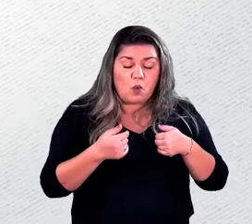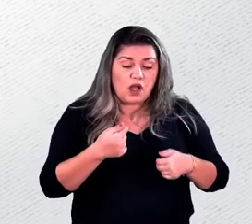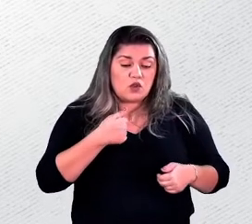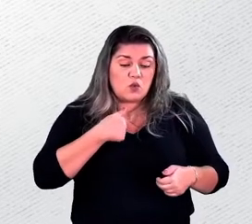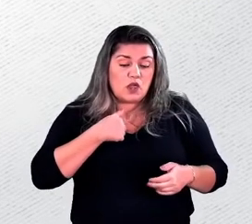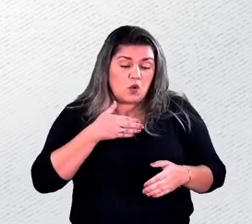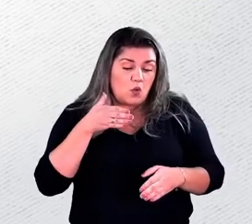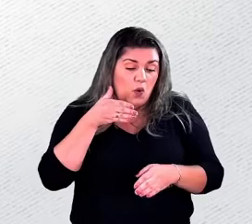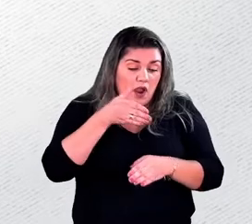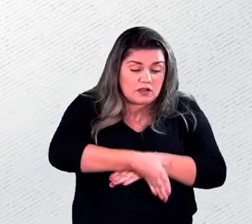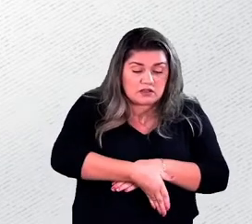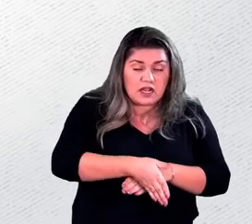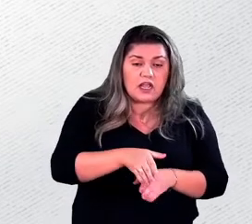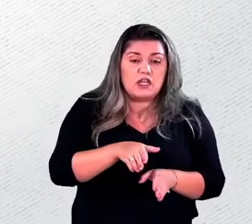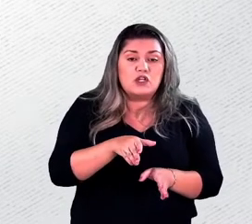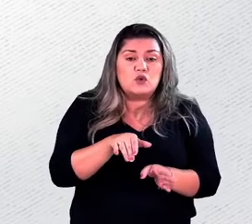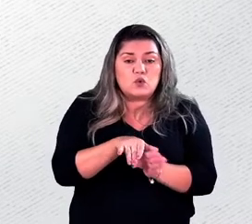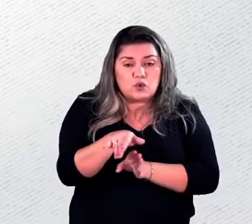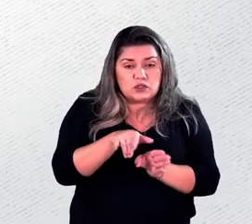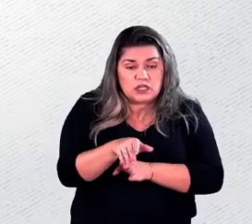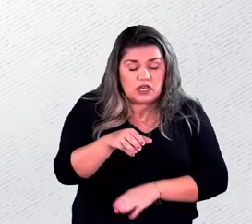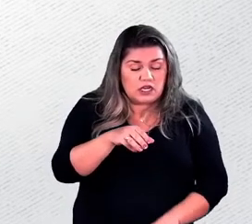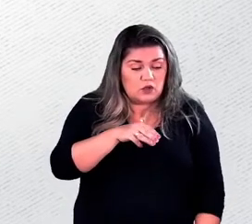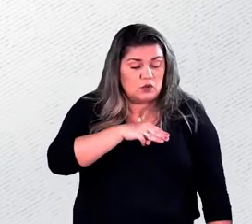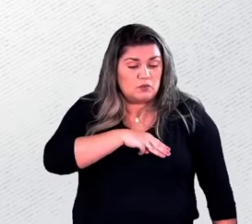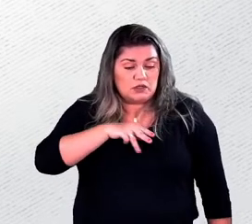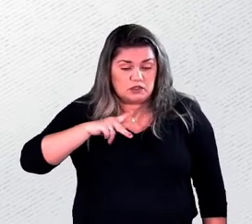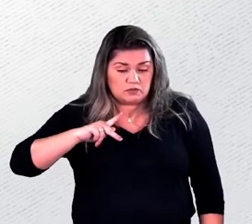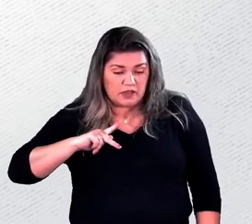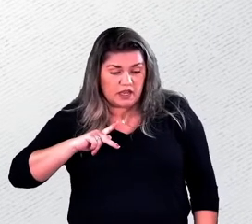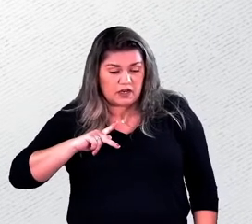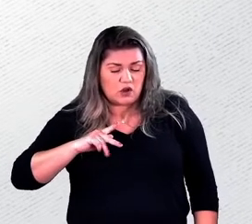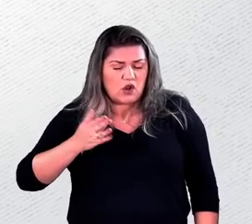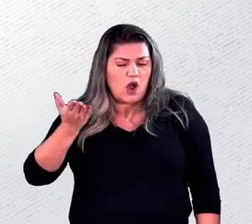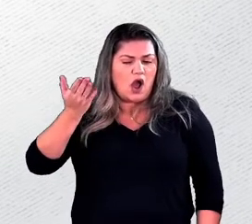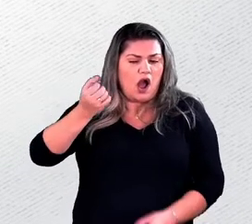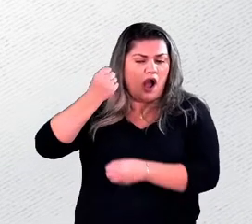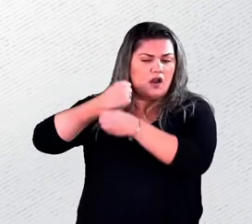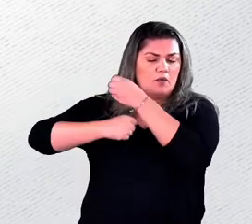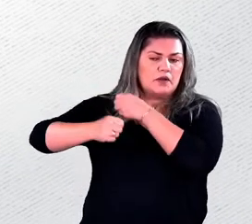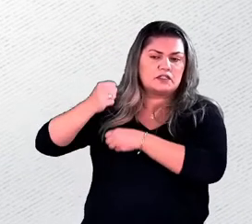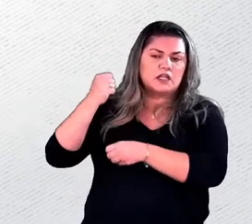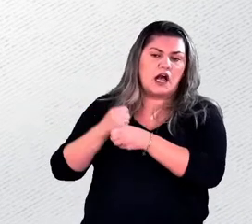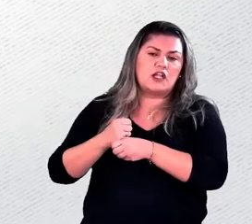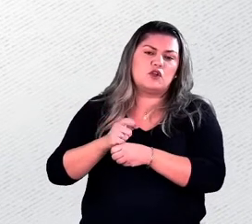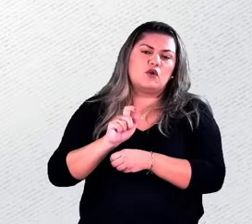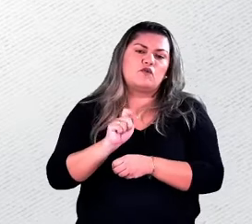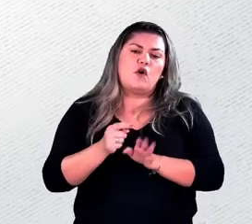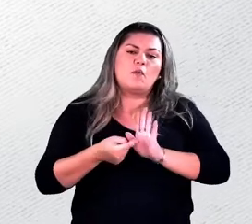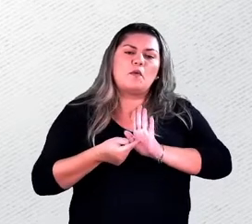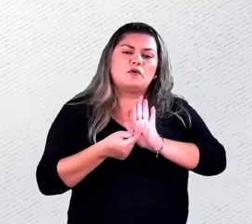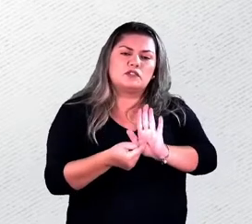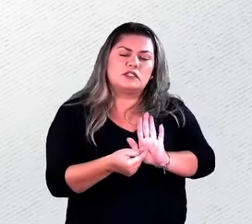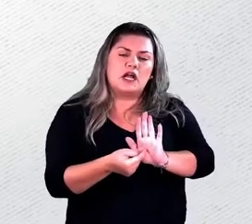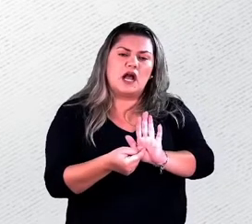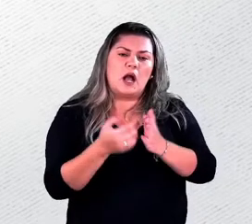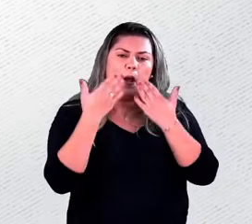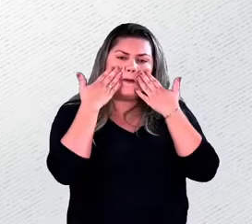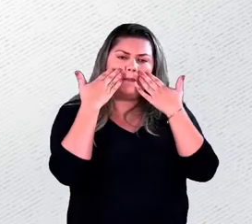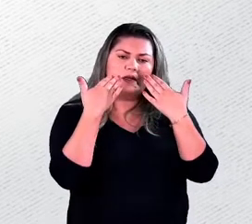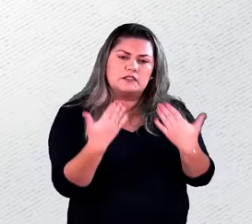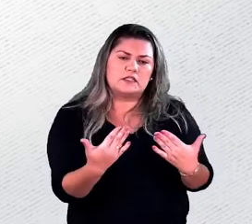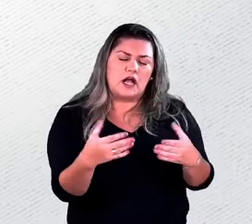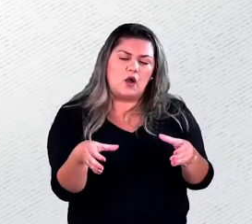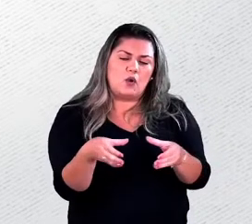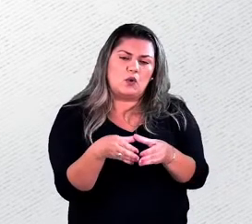dezembro do ano passado foi É apresentar a proposta de criação do grupo de trabalho que já era uma promessa